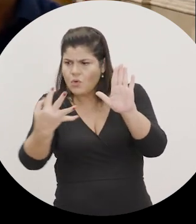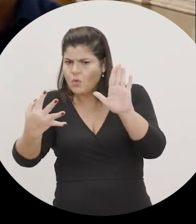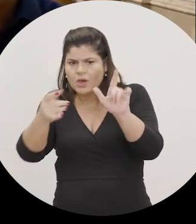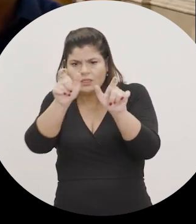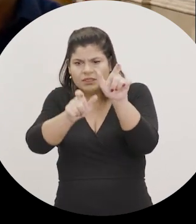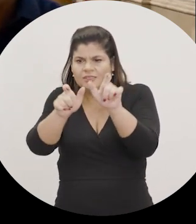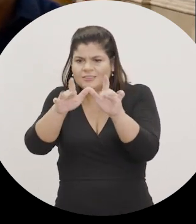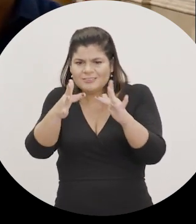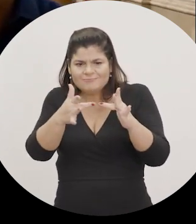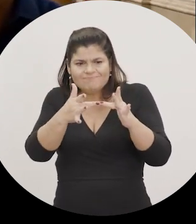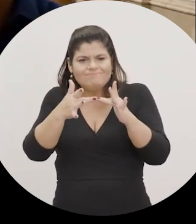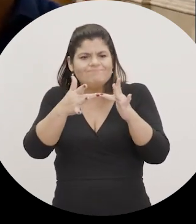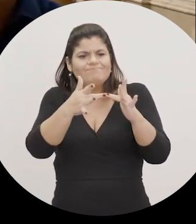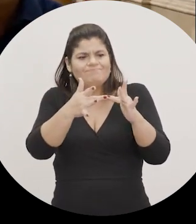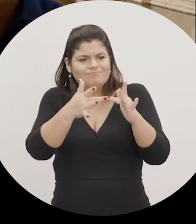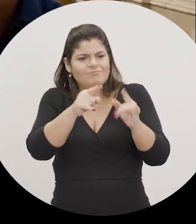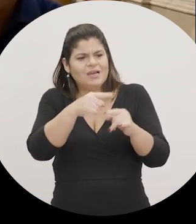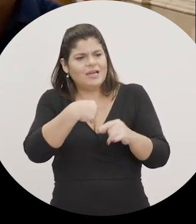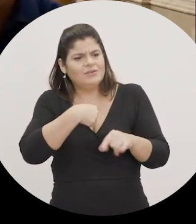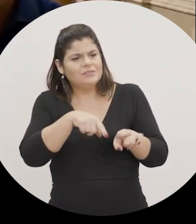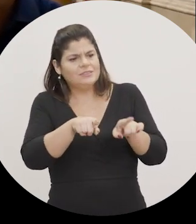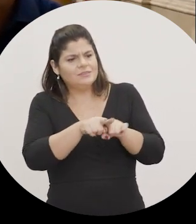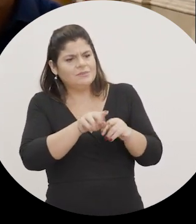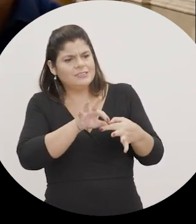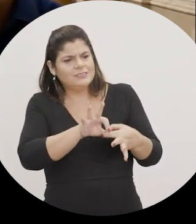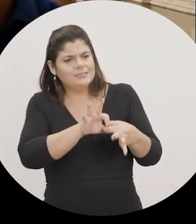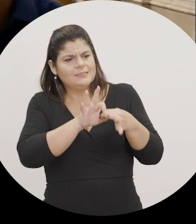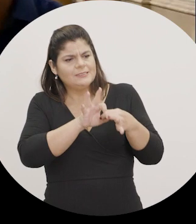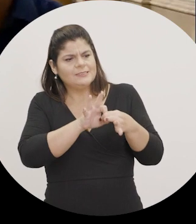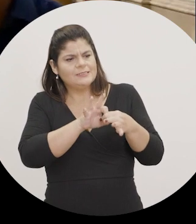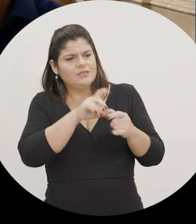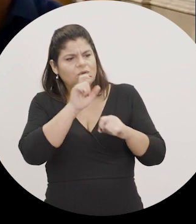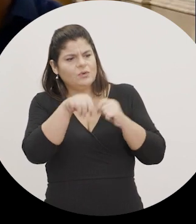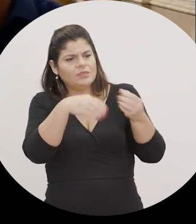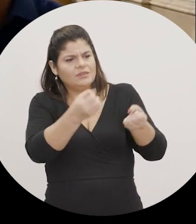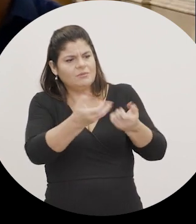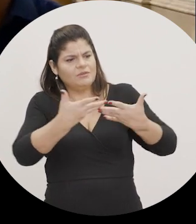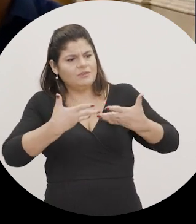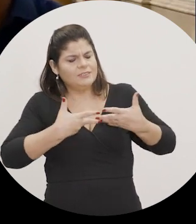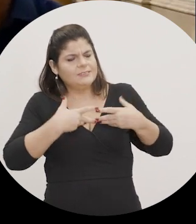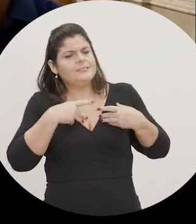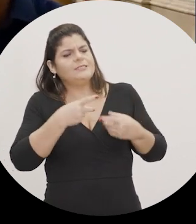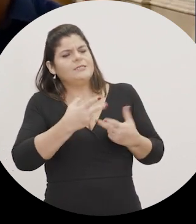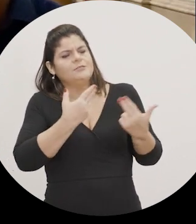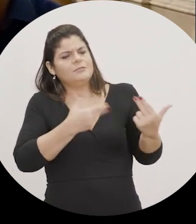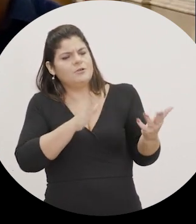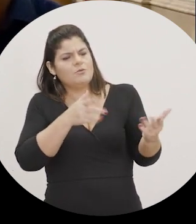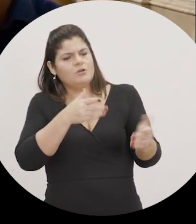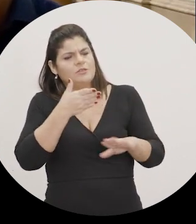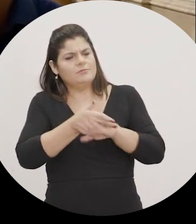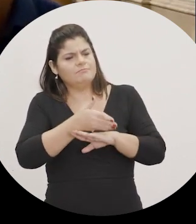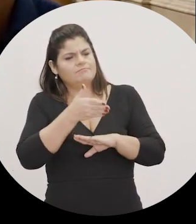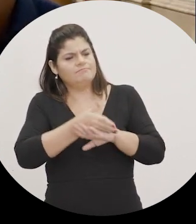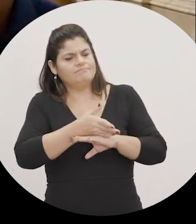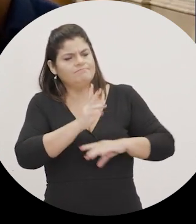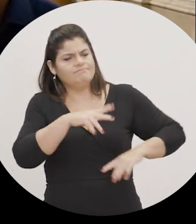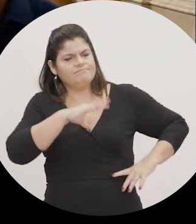dessas pessoas não se identificaram com aquilo que estava sendo oferecido ali como